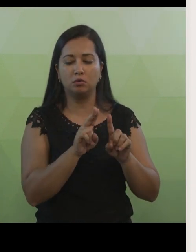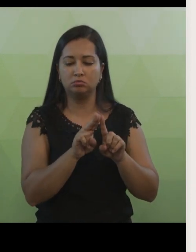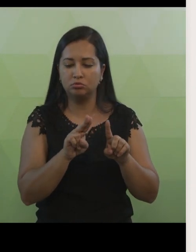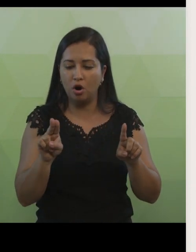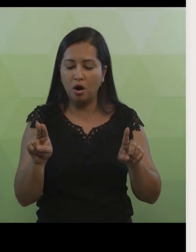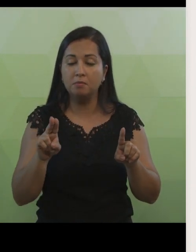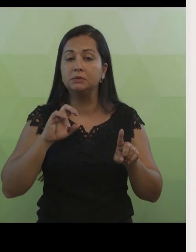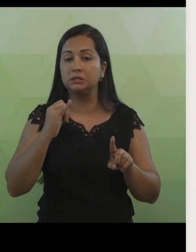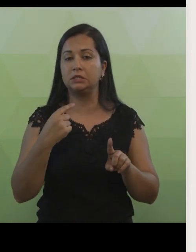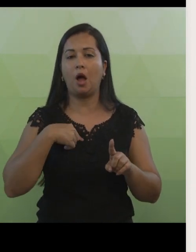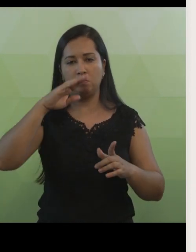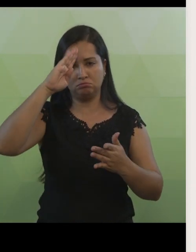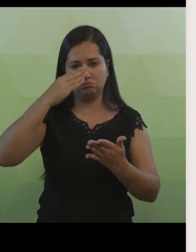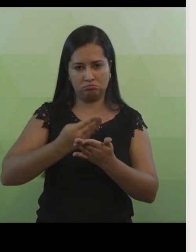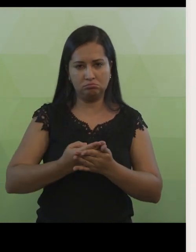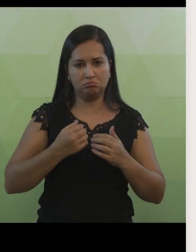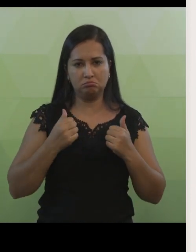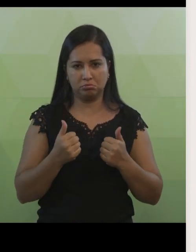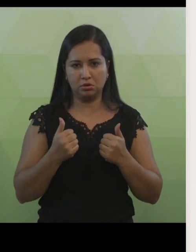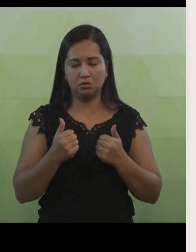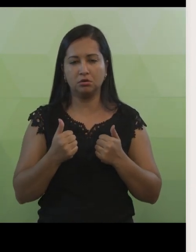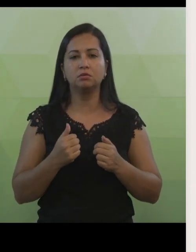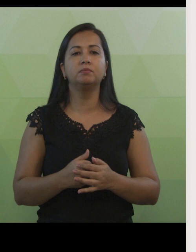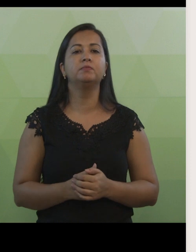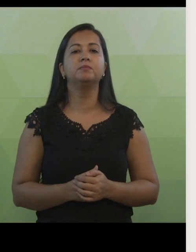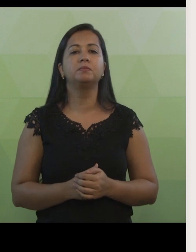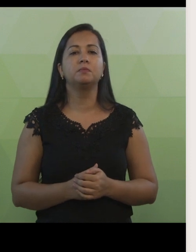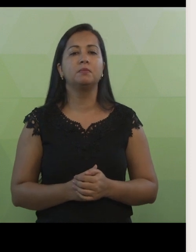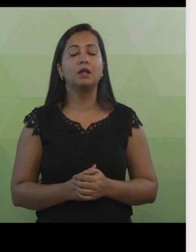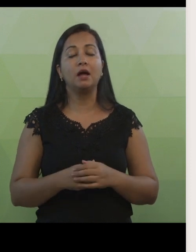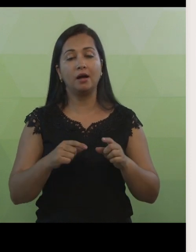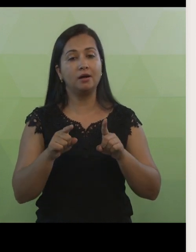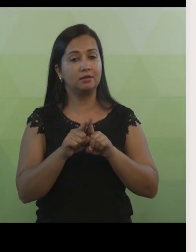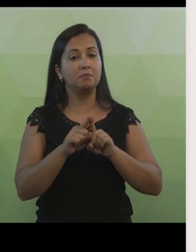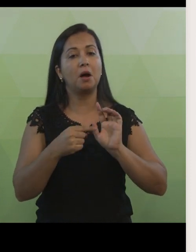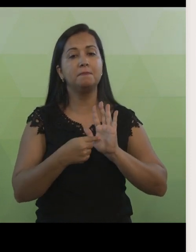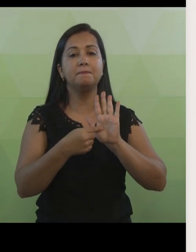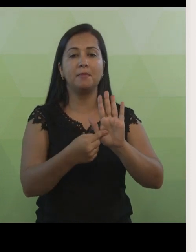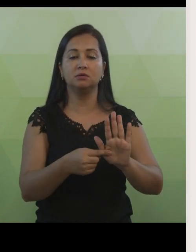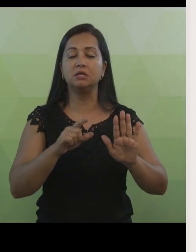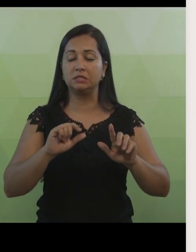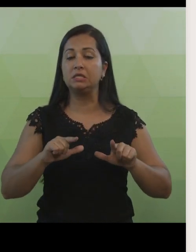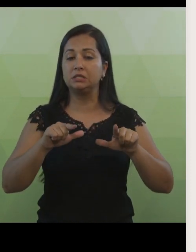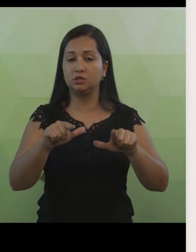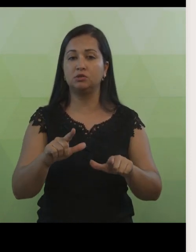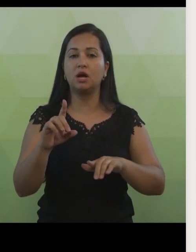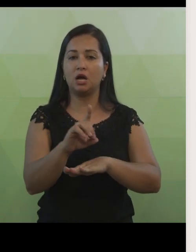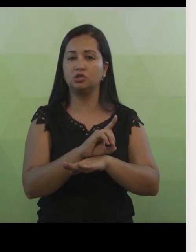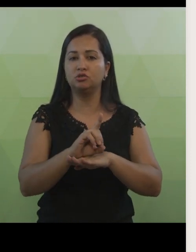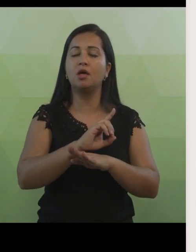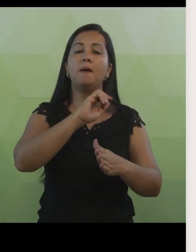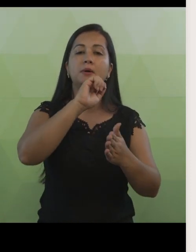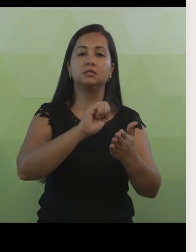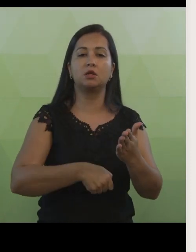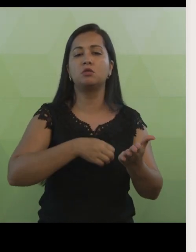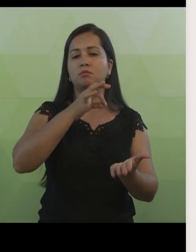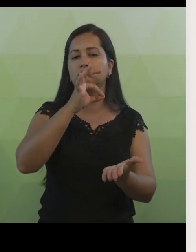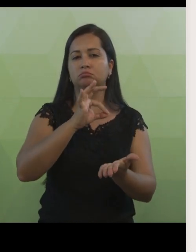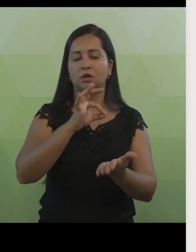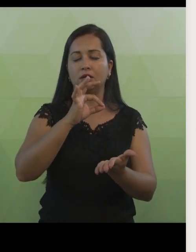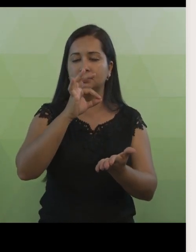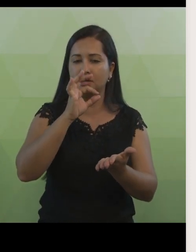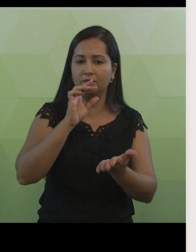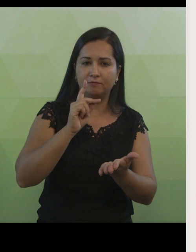no certificado, informando qual é. Se ele confia nessa certificadora, e a certificadora vai informar se o certificado é válido, se